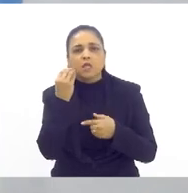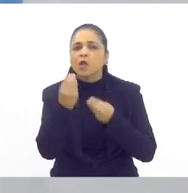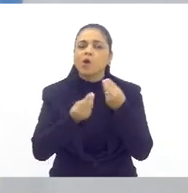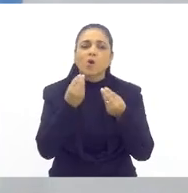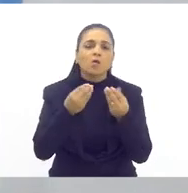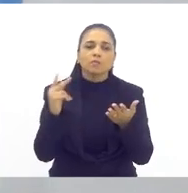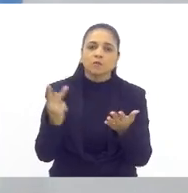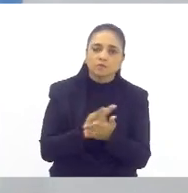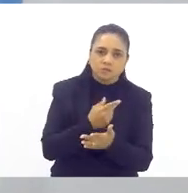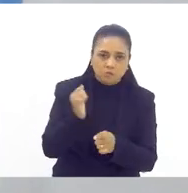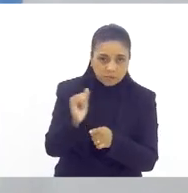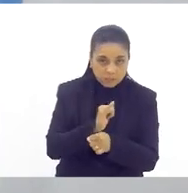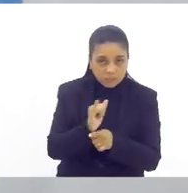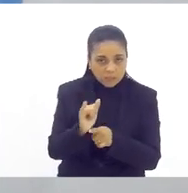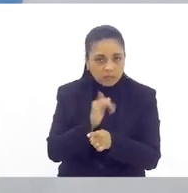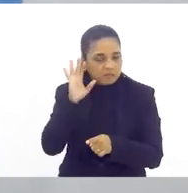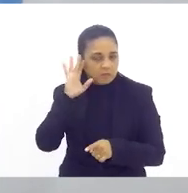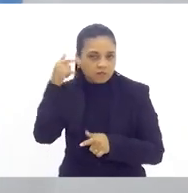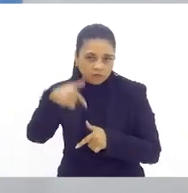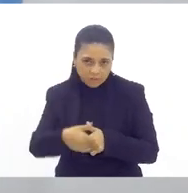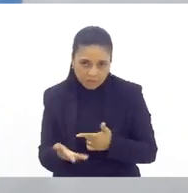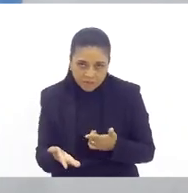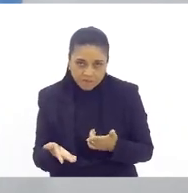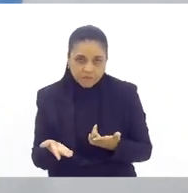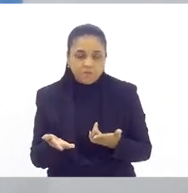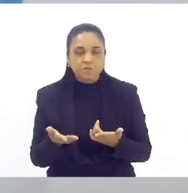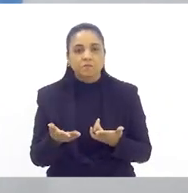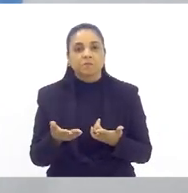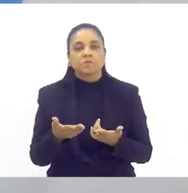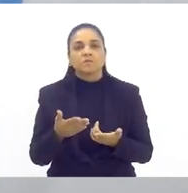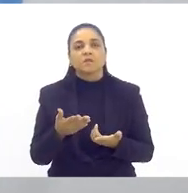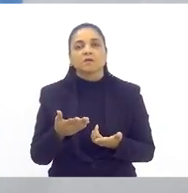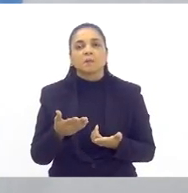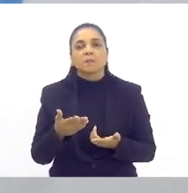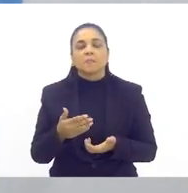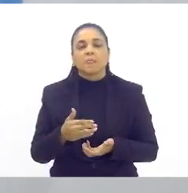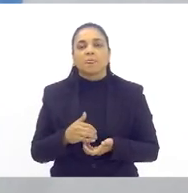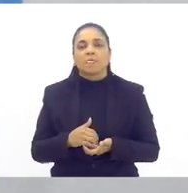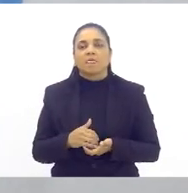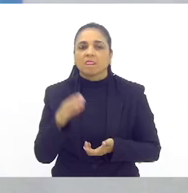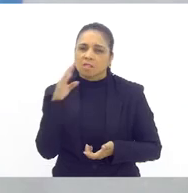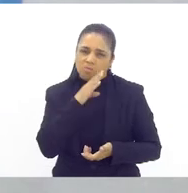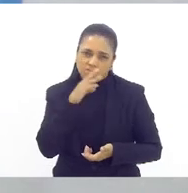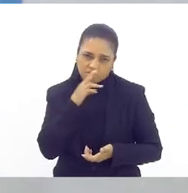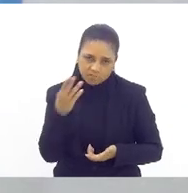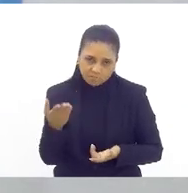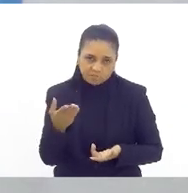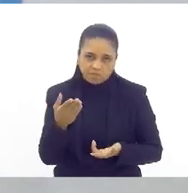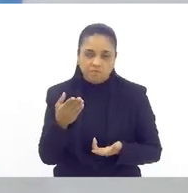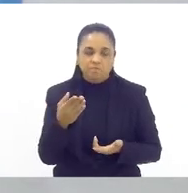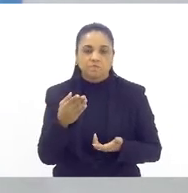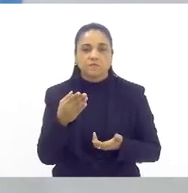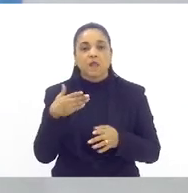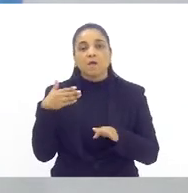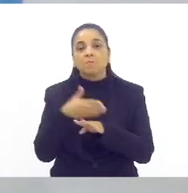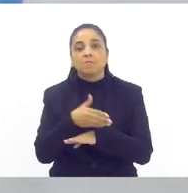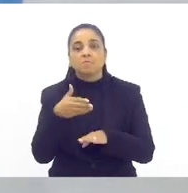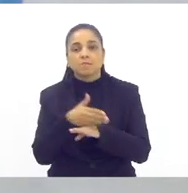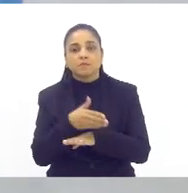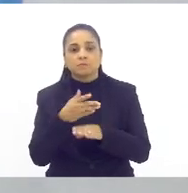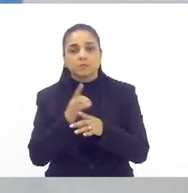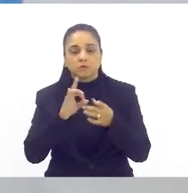que tá acontecendo né e solucionar que a gente precisa é solucionar esse problema mais rápido possível sobre a participação